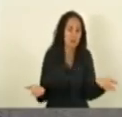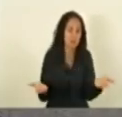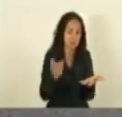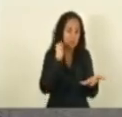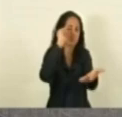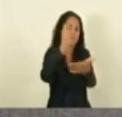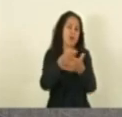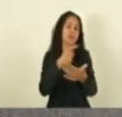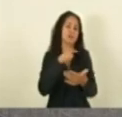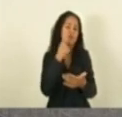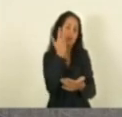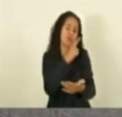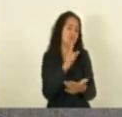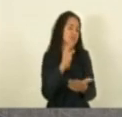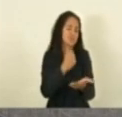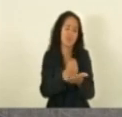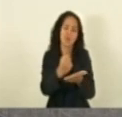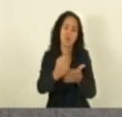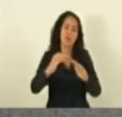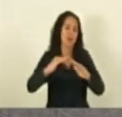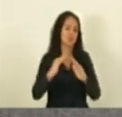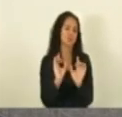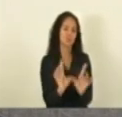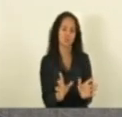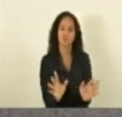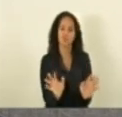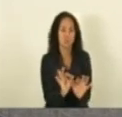as taxas cartorais, nada mais do que isso.